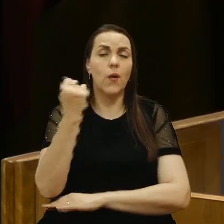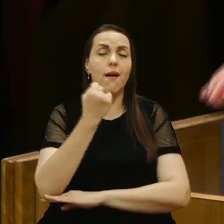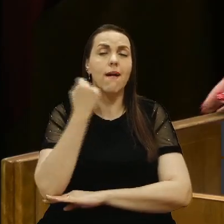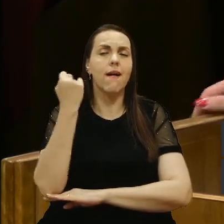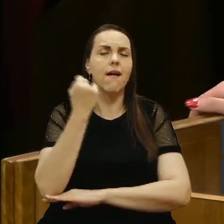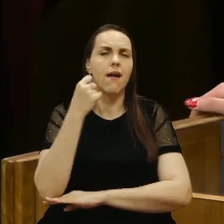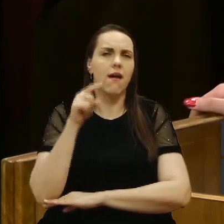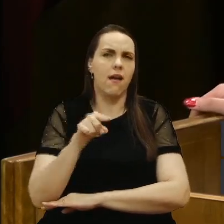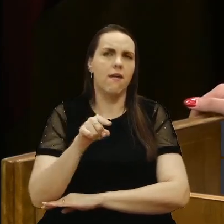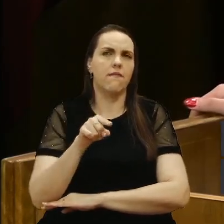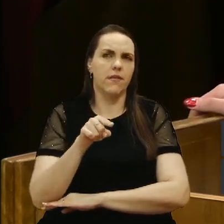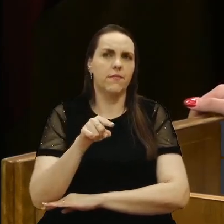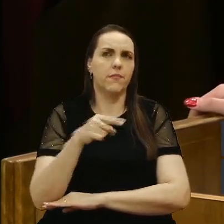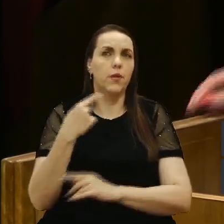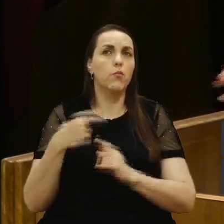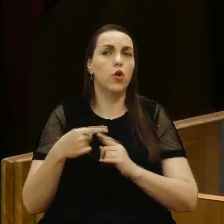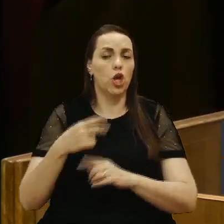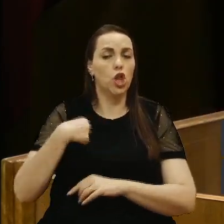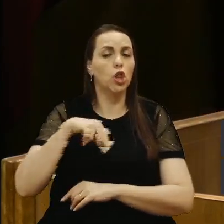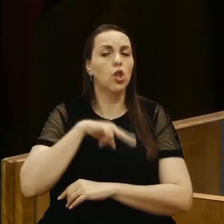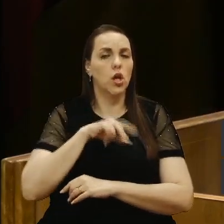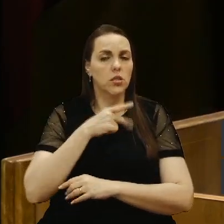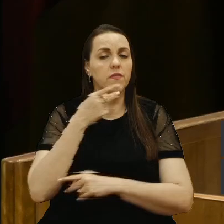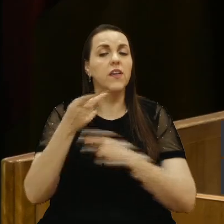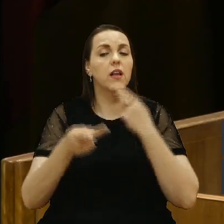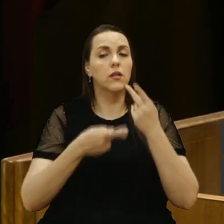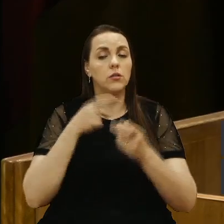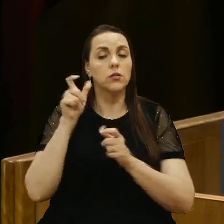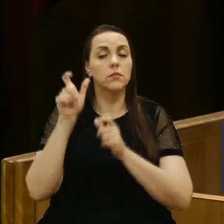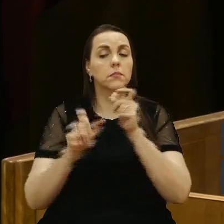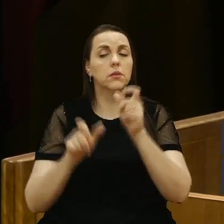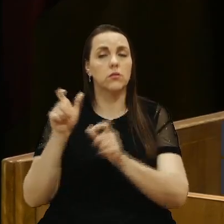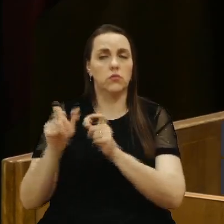gravidade dessa situação, porque nós estamos falando de pessoas